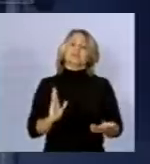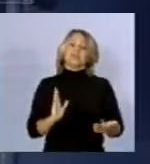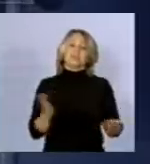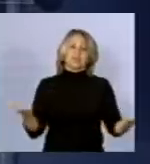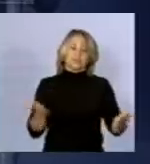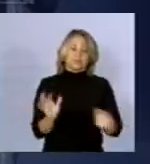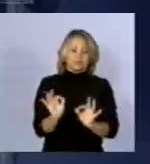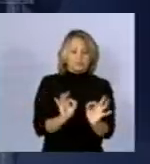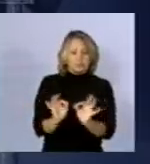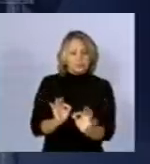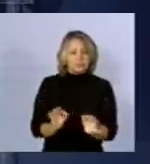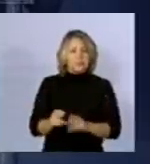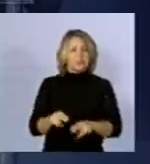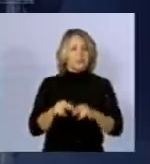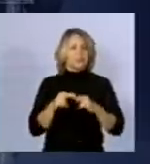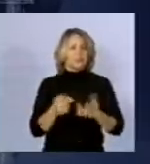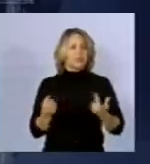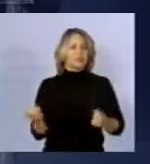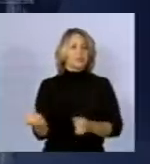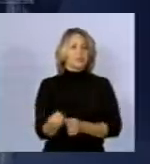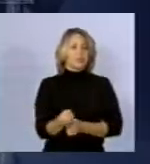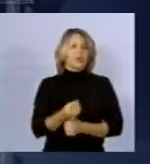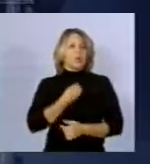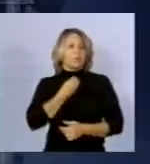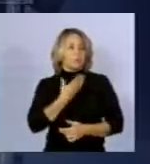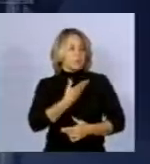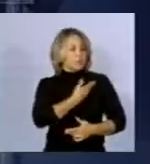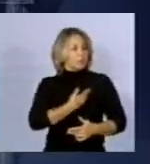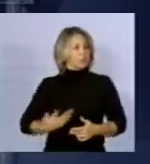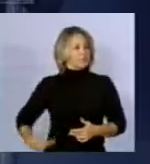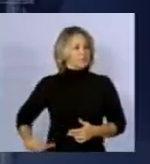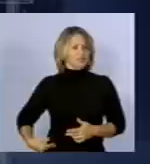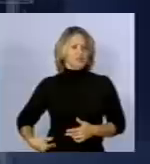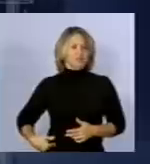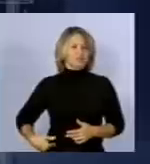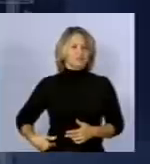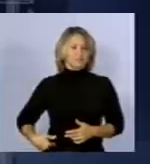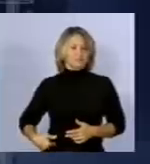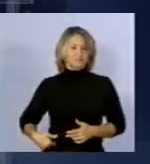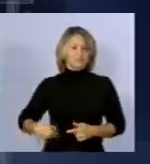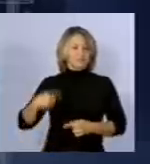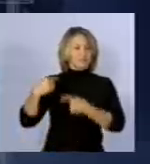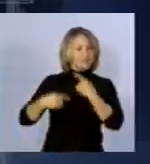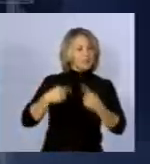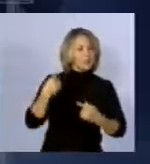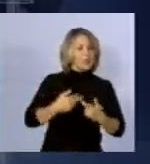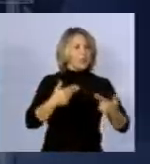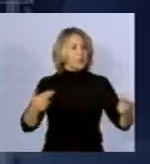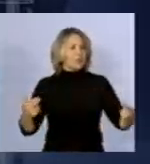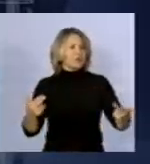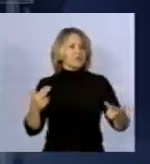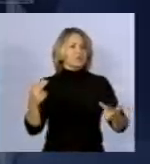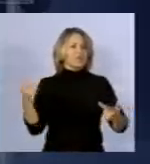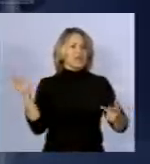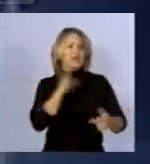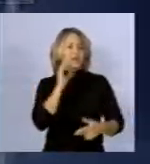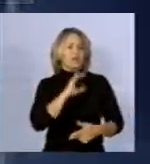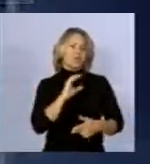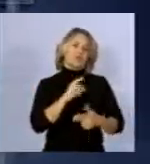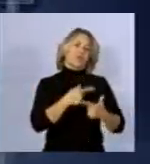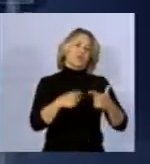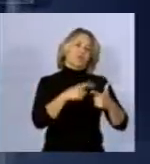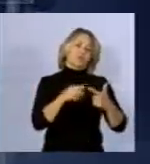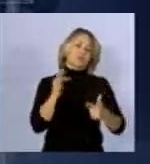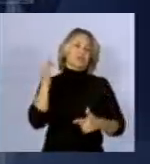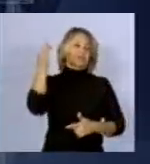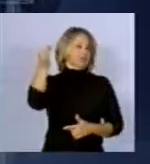manuseáveis por meio de uma boa política pública que considere riscos imediatos riscos mediatos riscos futuros e